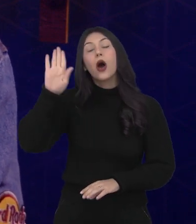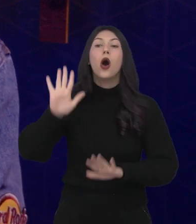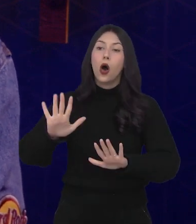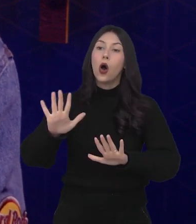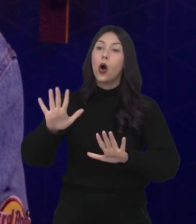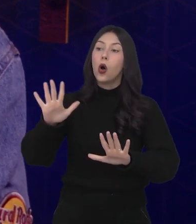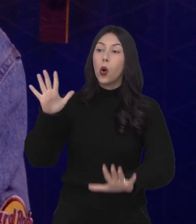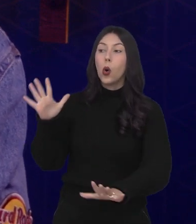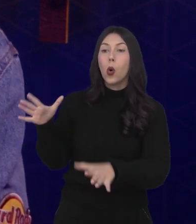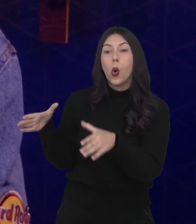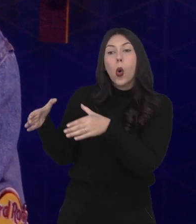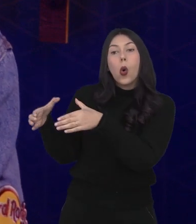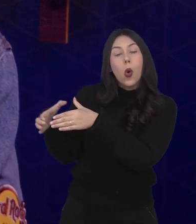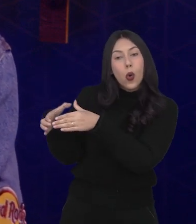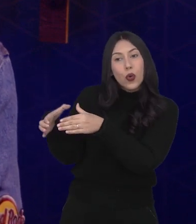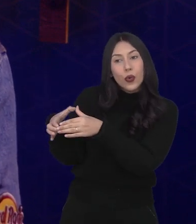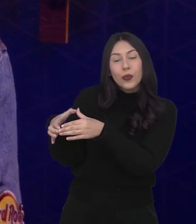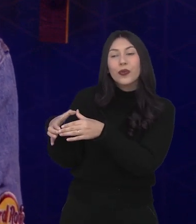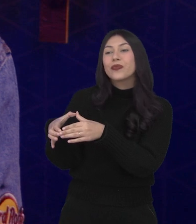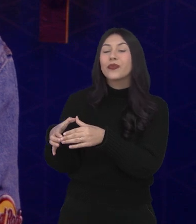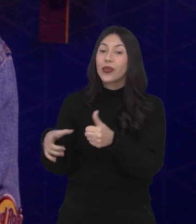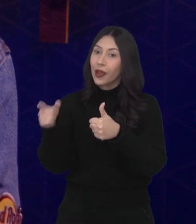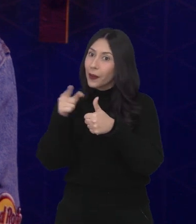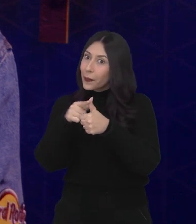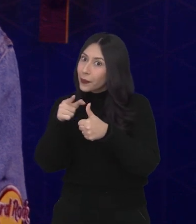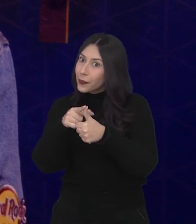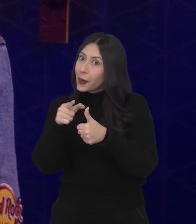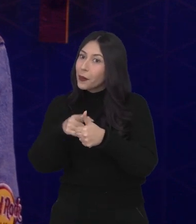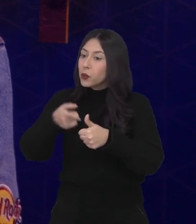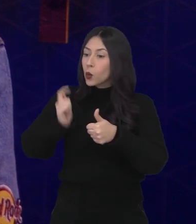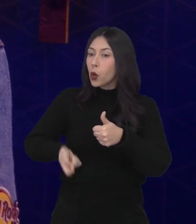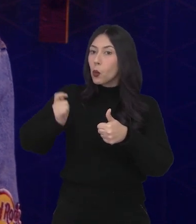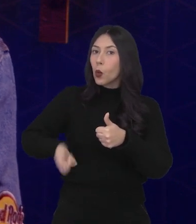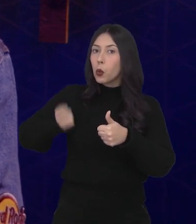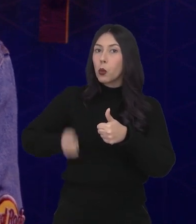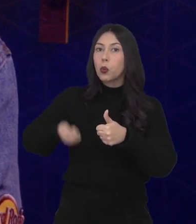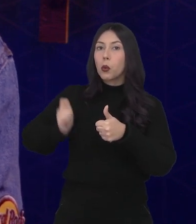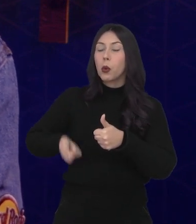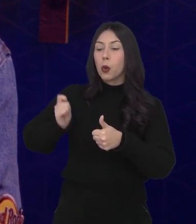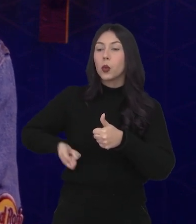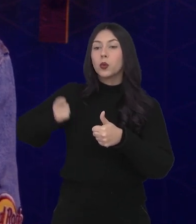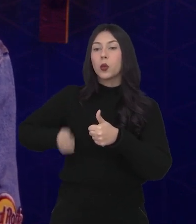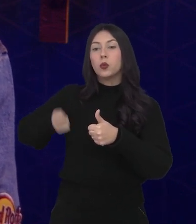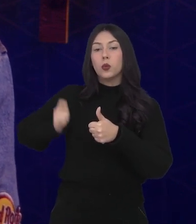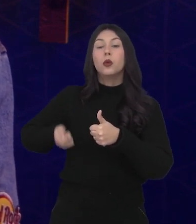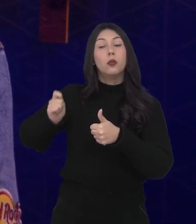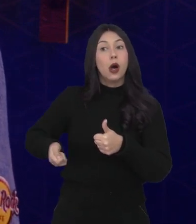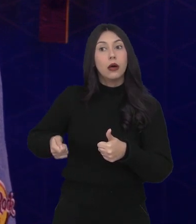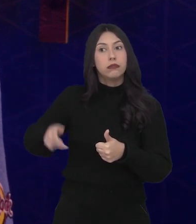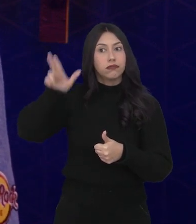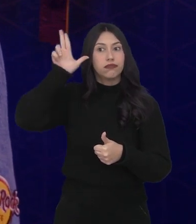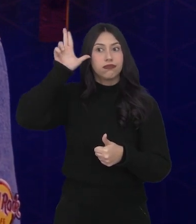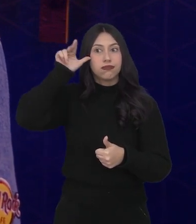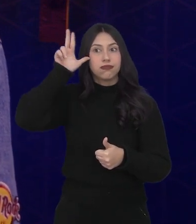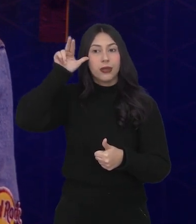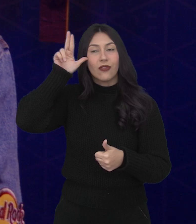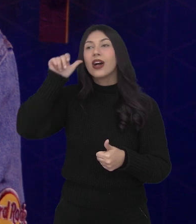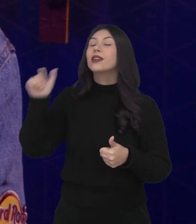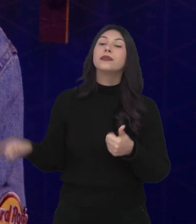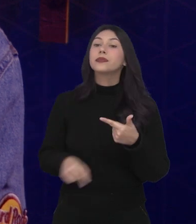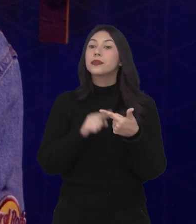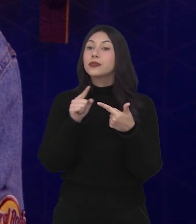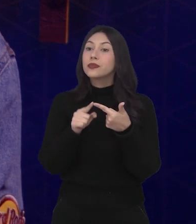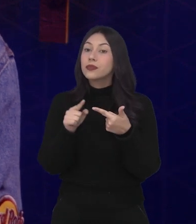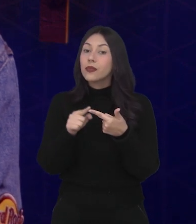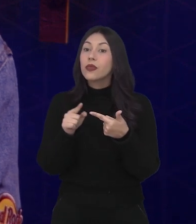principalmente aí, vamos juntar os grupos, né? Esse primeiro que eu falei é a corrida de carros, que é com tração animal.